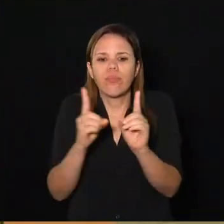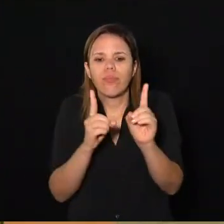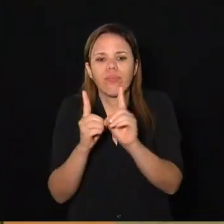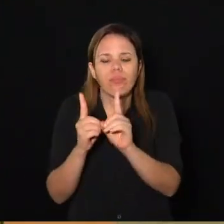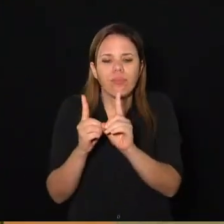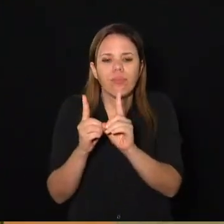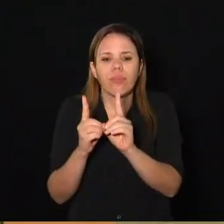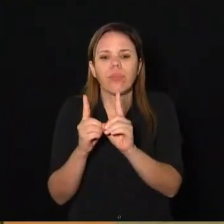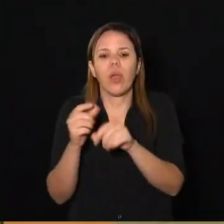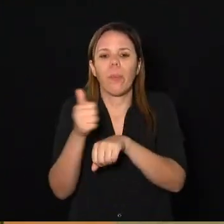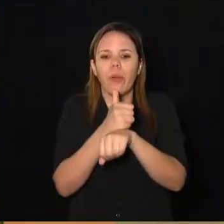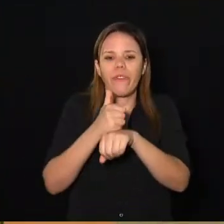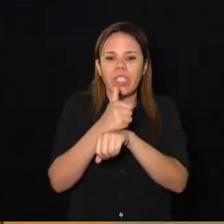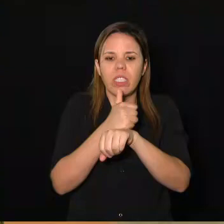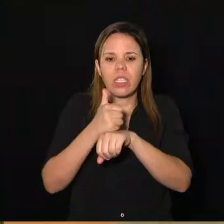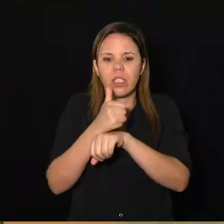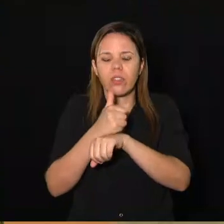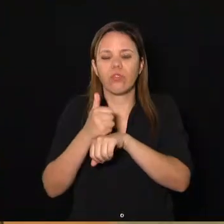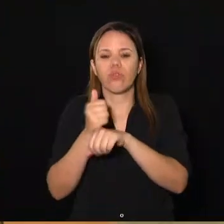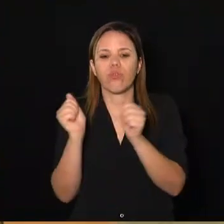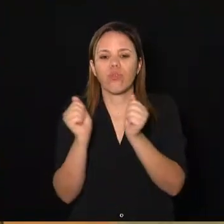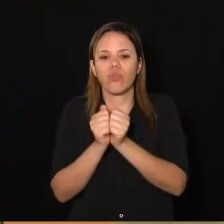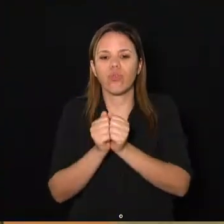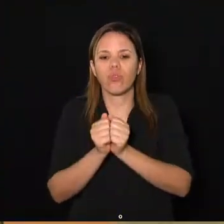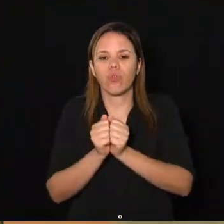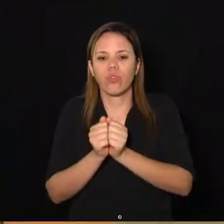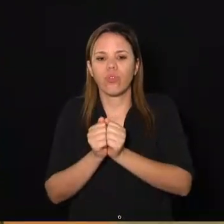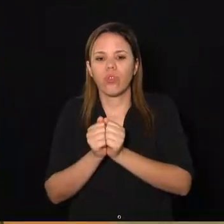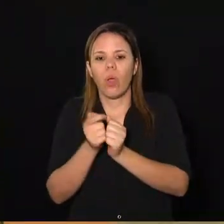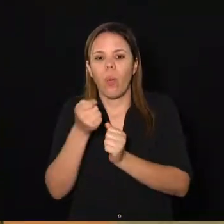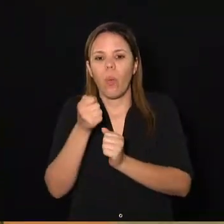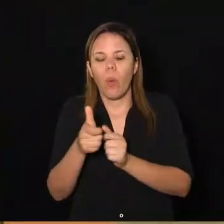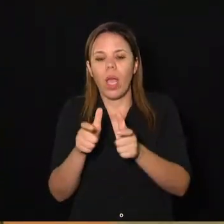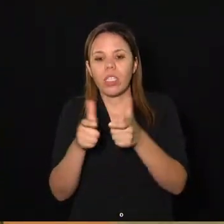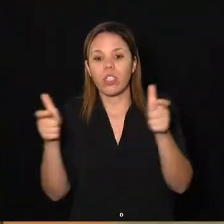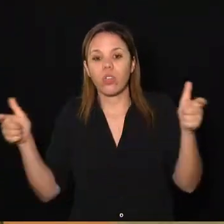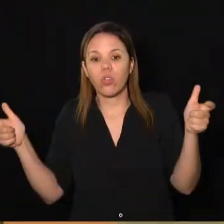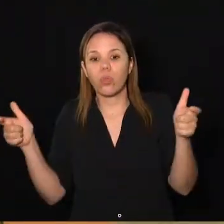que eu estou vendo aí quase todo mundo de óculos eu também